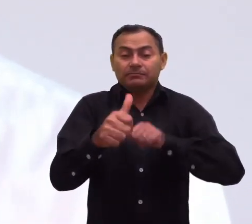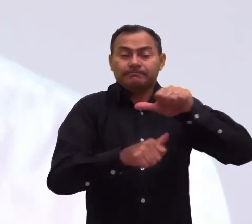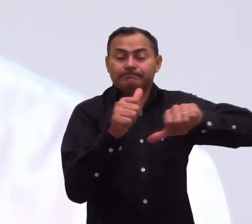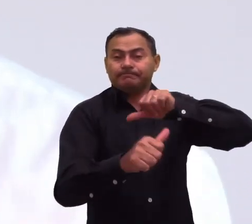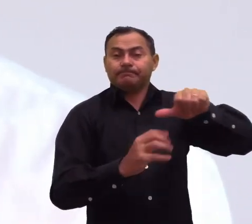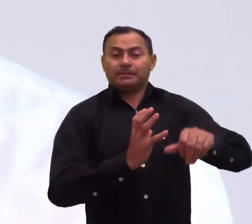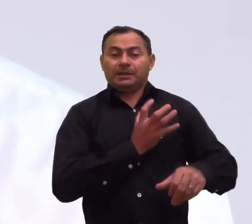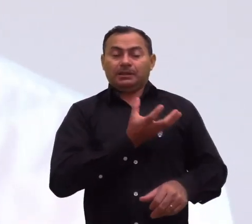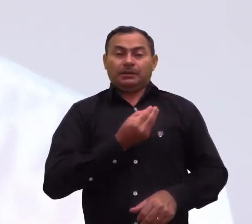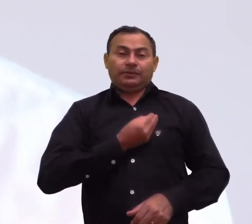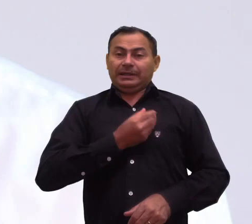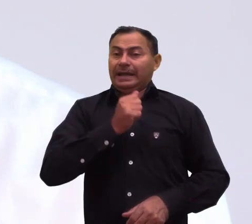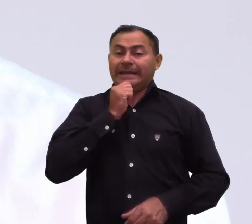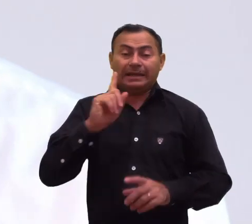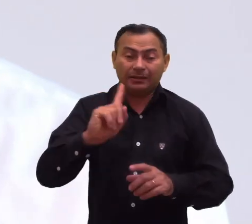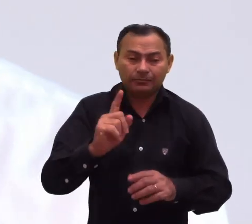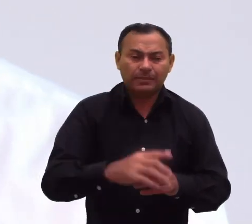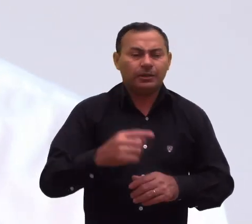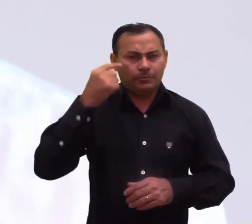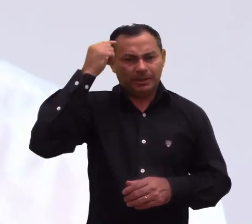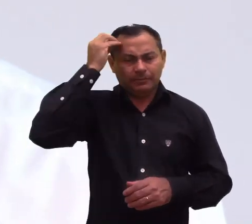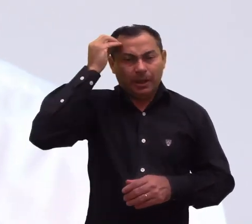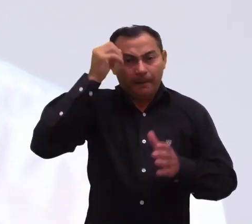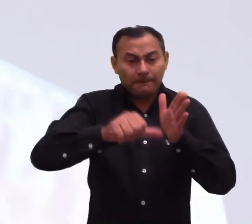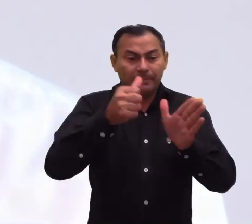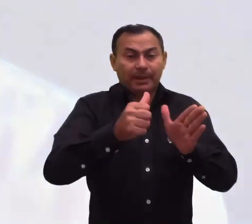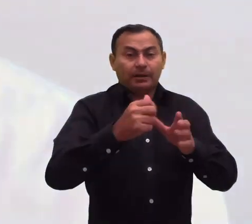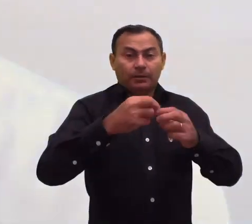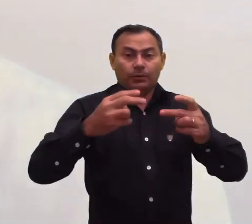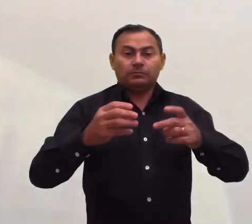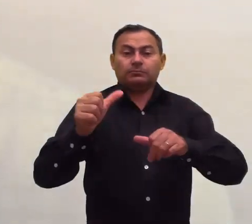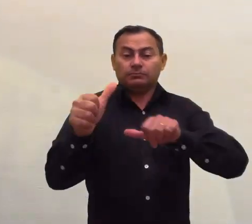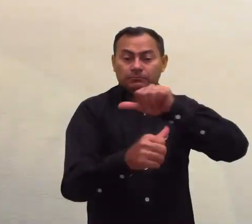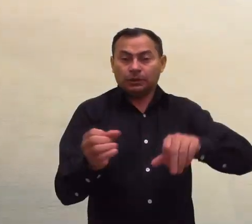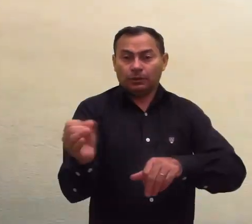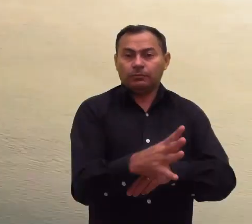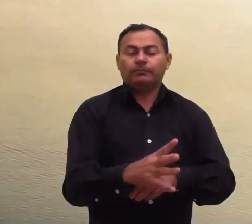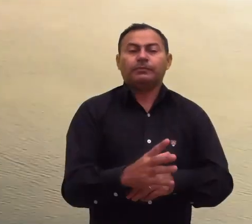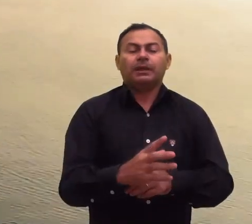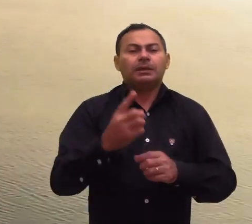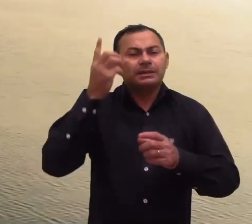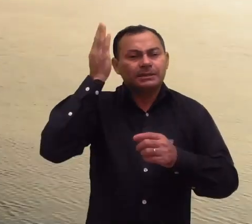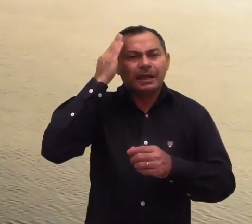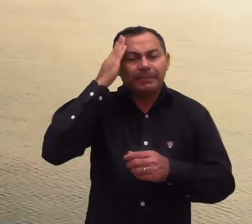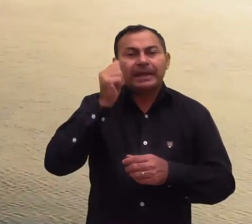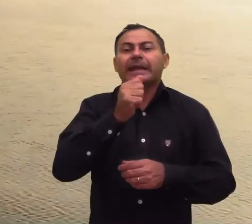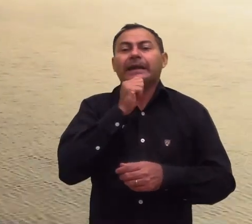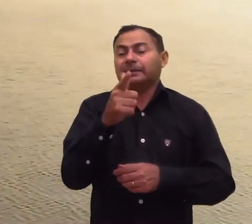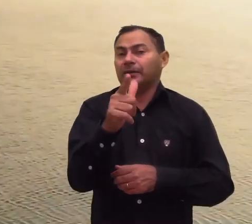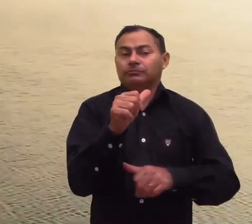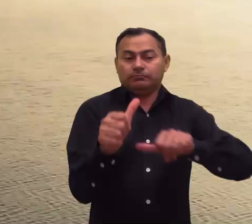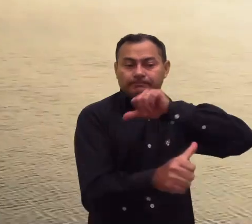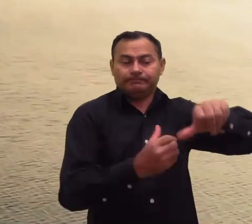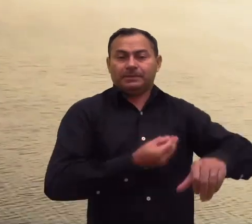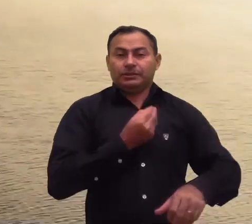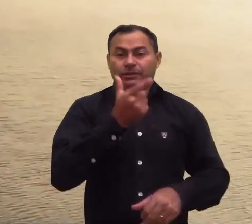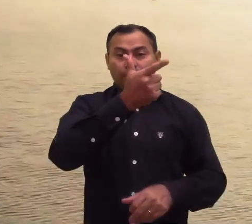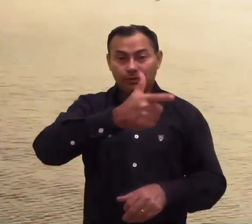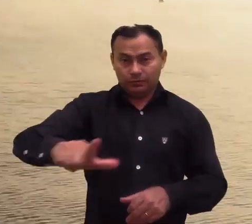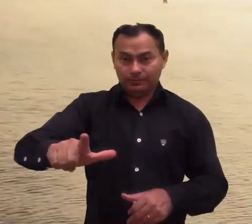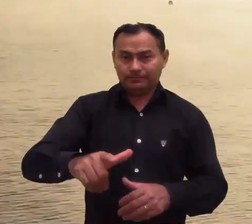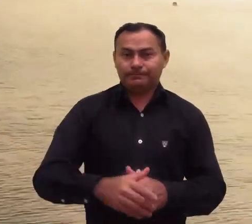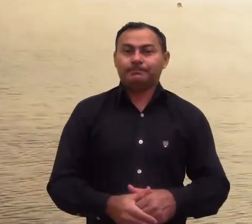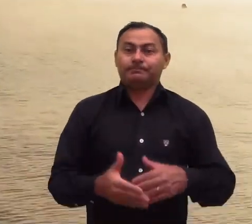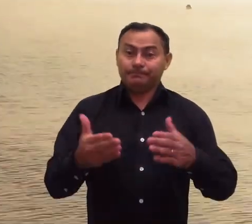novas. Ainda não passei por essa transformação da minha vida. Talvez o primeiro passo para o novo nascimento é constatar que ainda